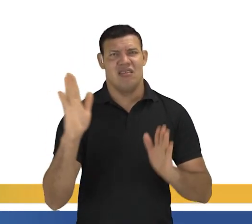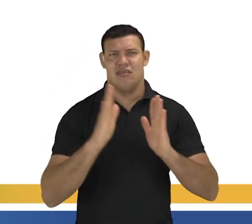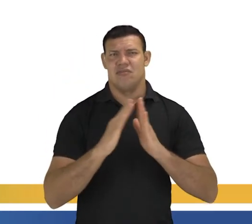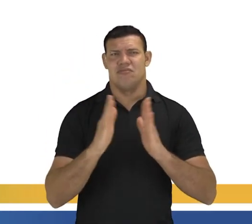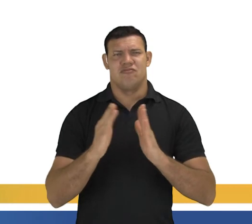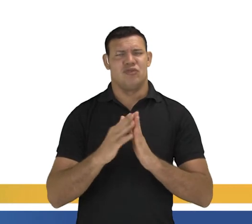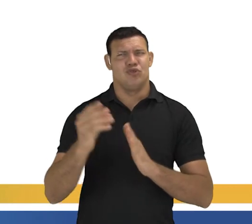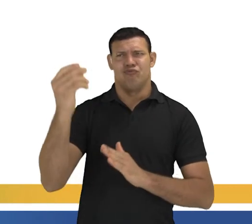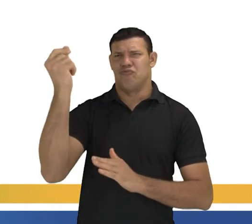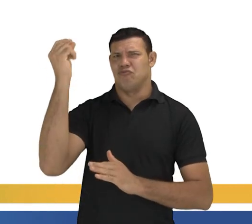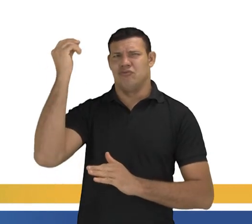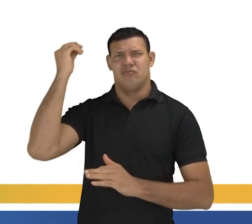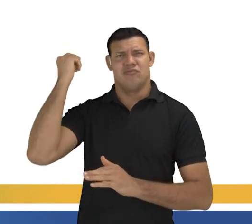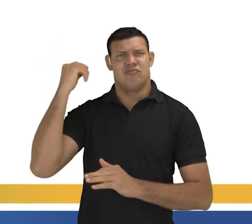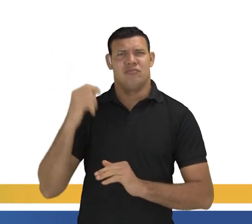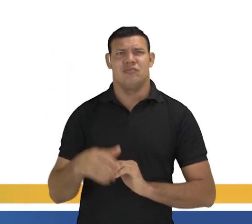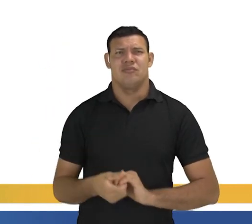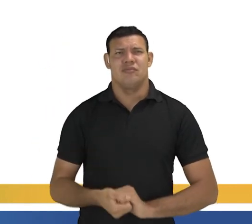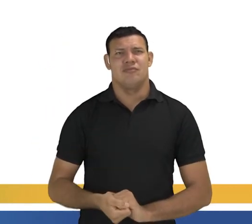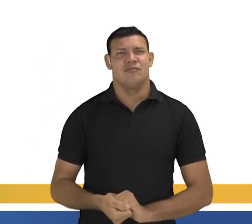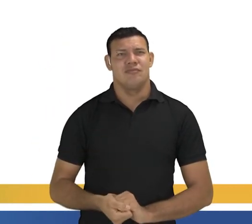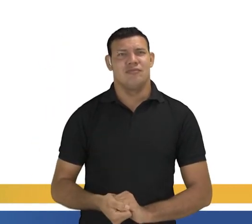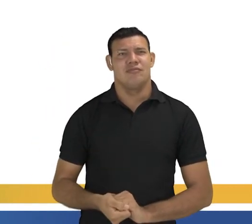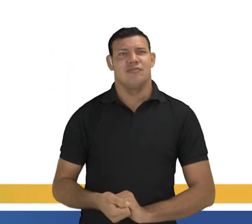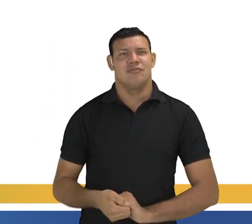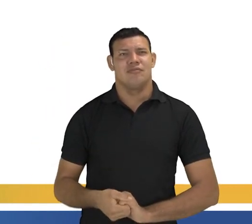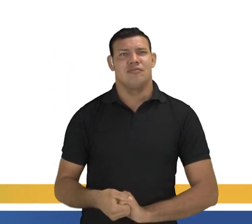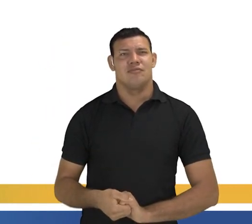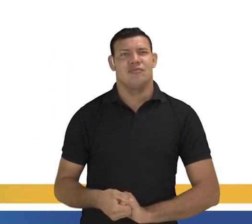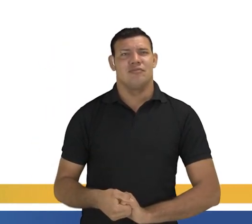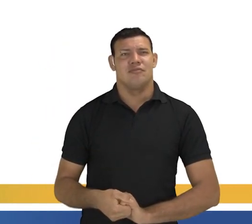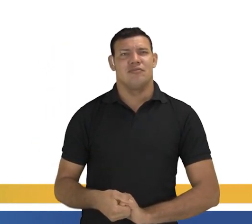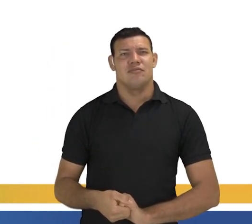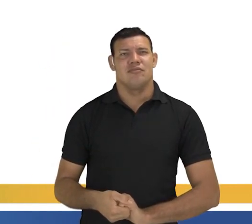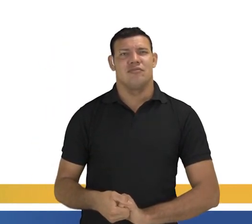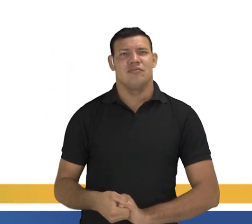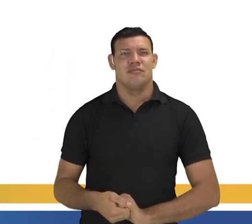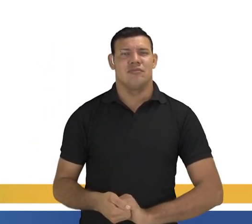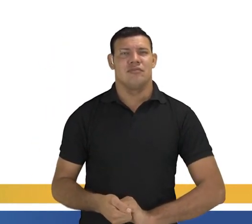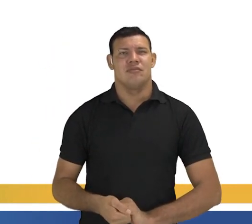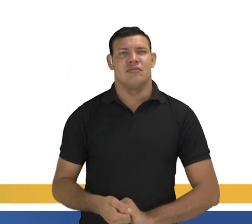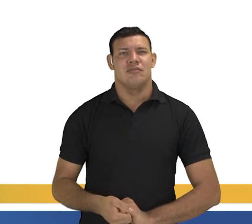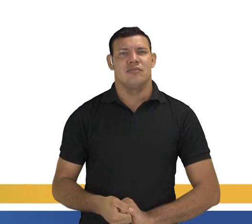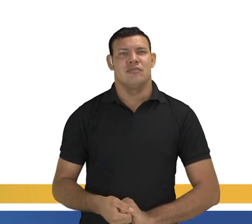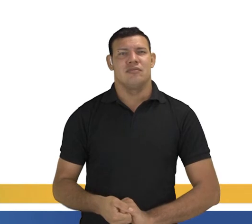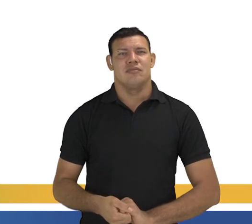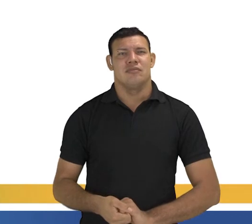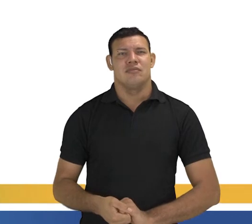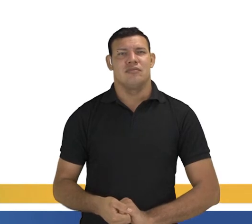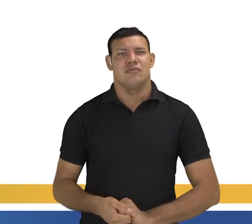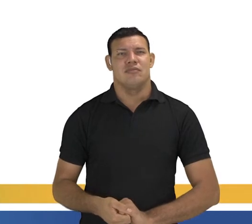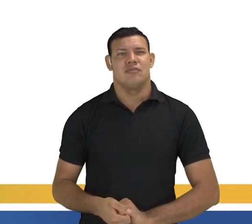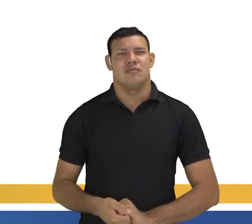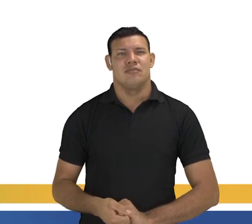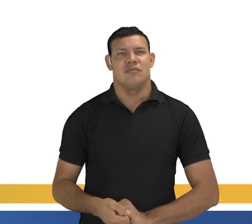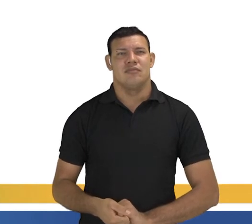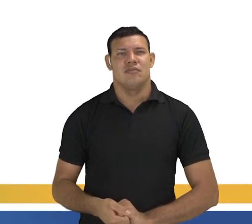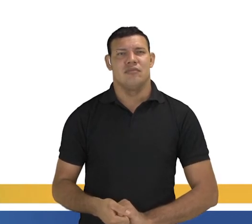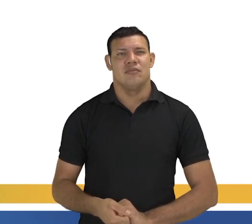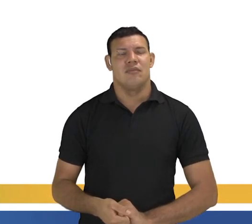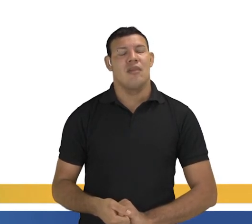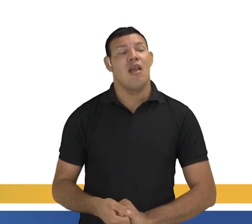há muito tempo. Oh, I've been trying to reach you, but haven't had any success, and that's why. Nós